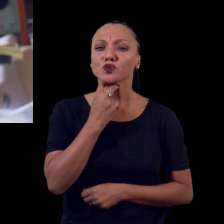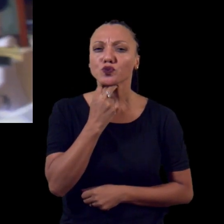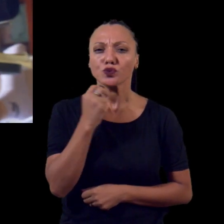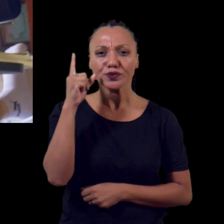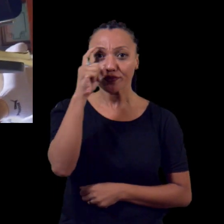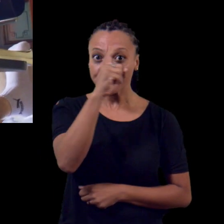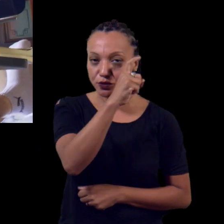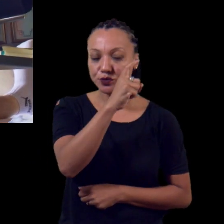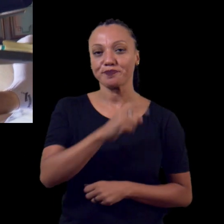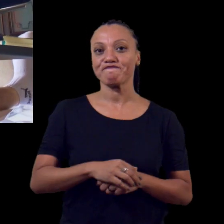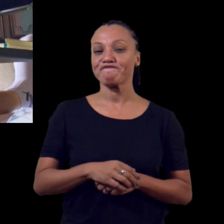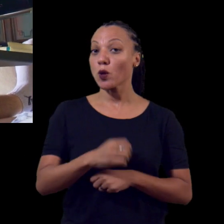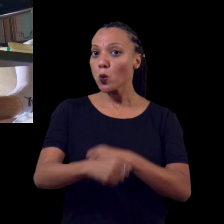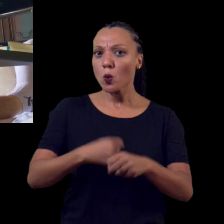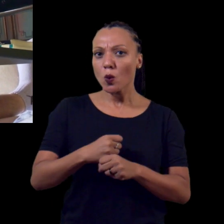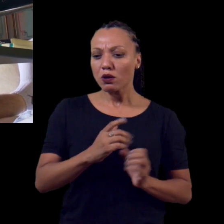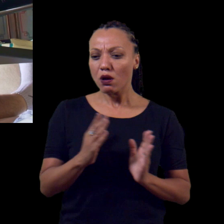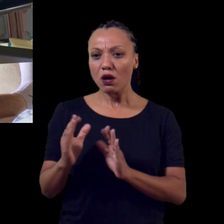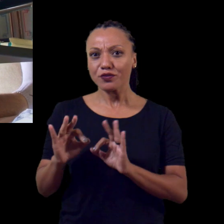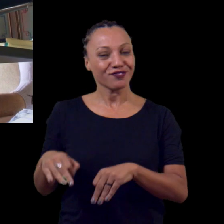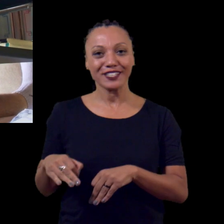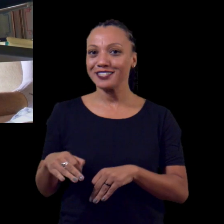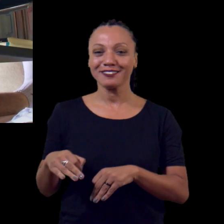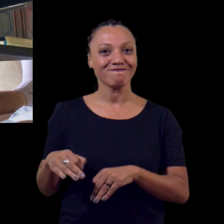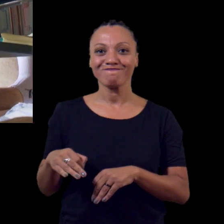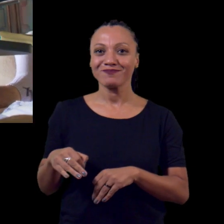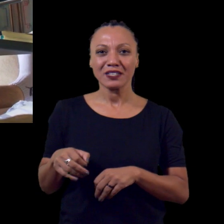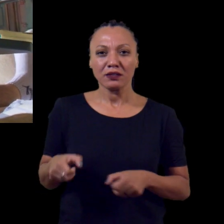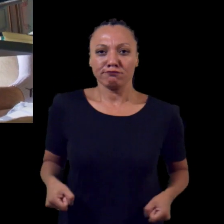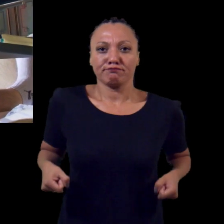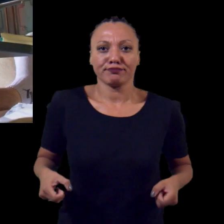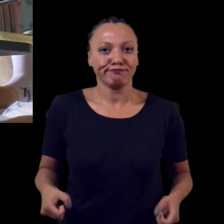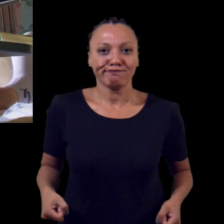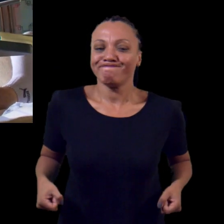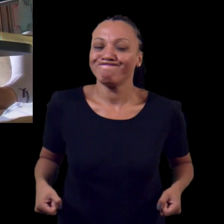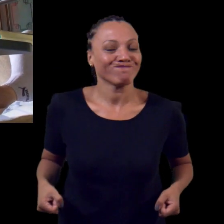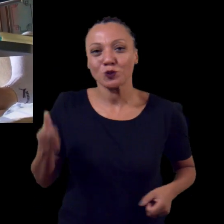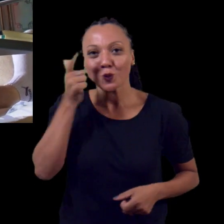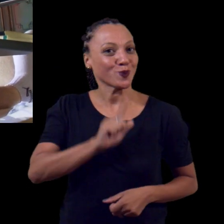mais nem com um andador. O evento mais marcante e traumático da evolução da doença aconteceu em junho de